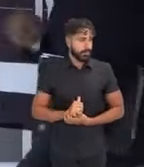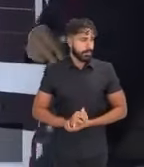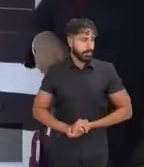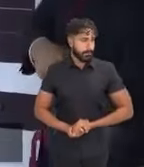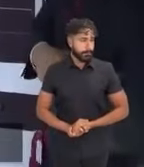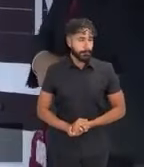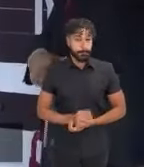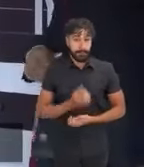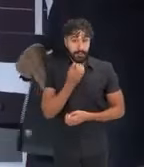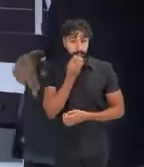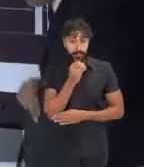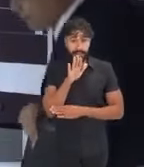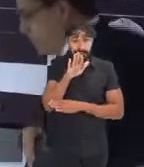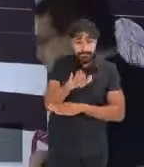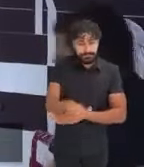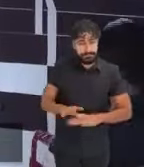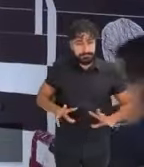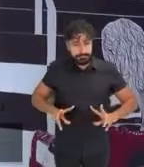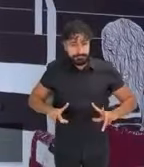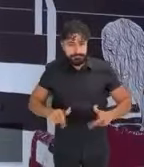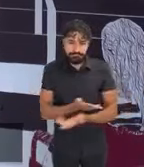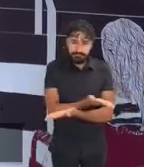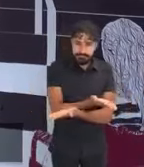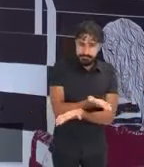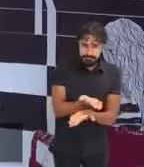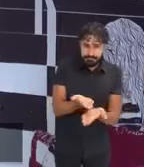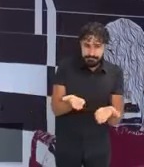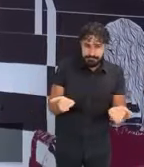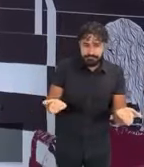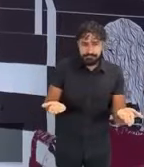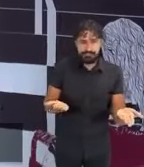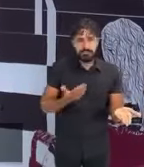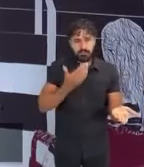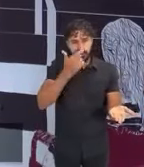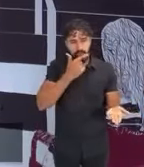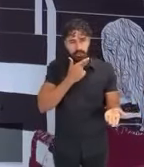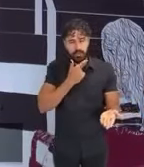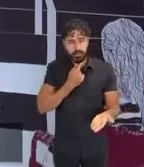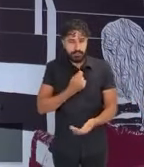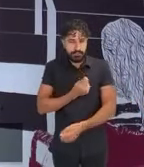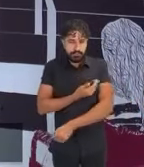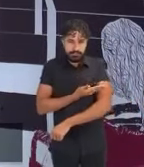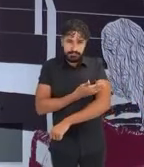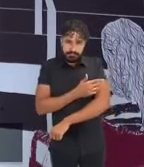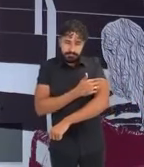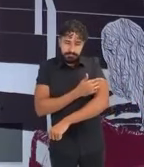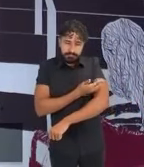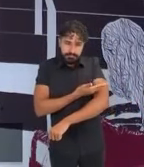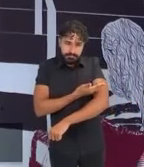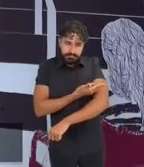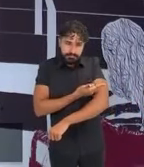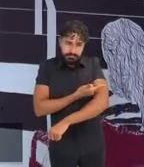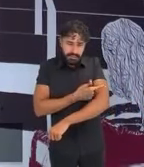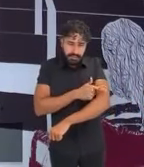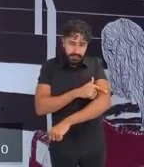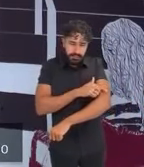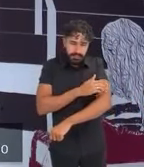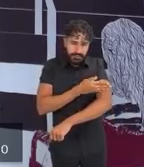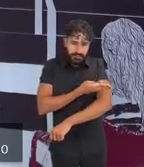Boa tarde a todos e todas. Sou um homem branco, cabelo grisalho, uso um